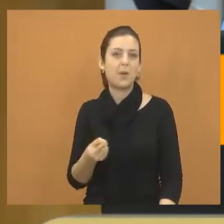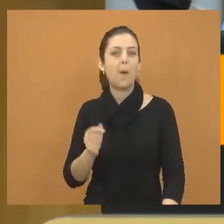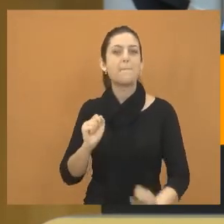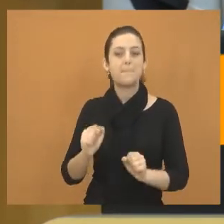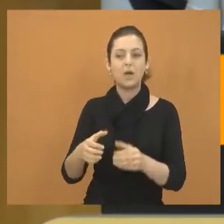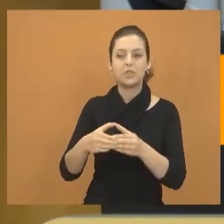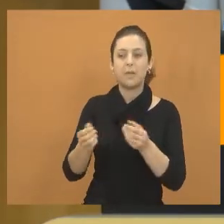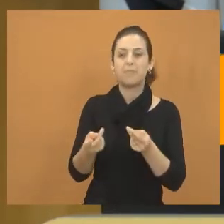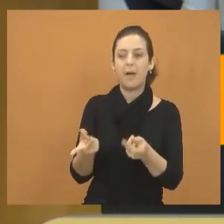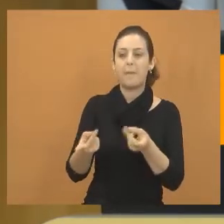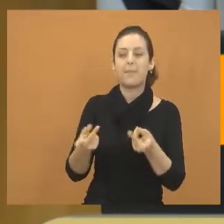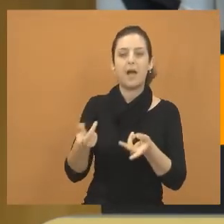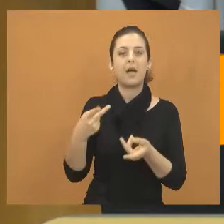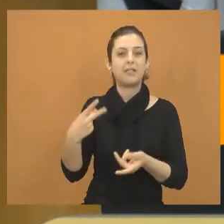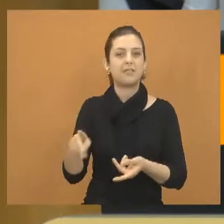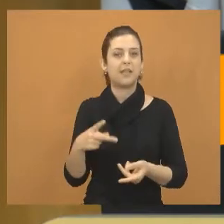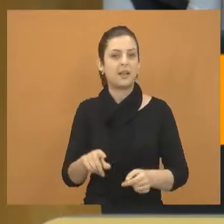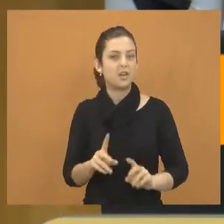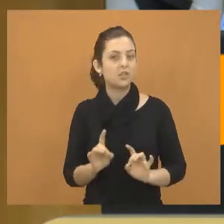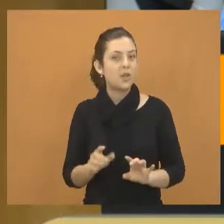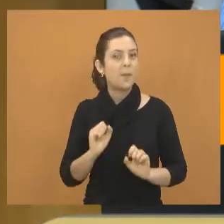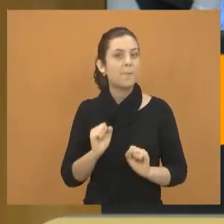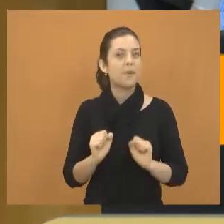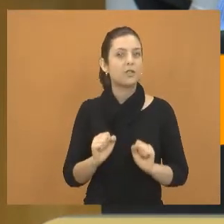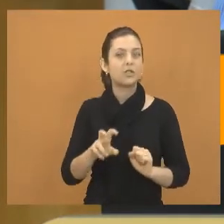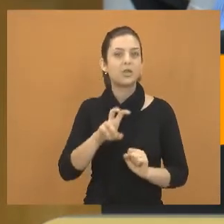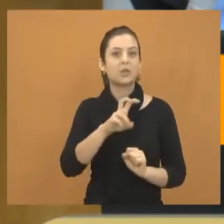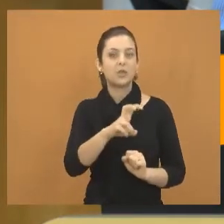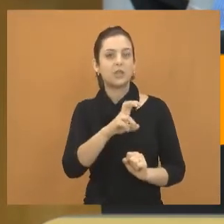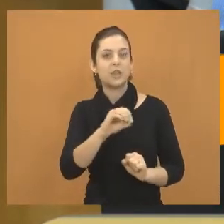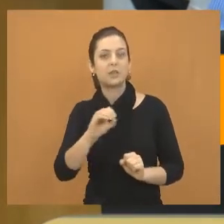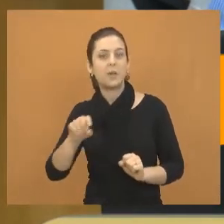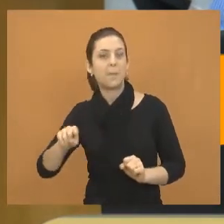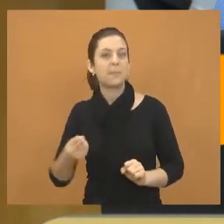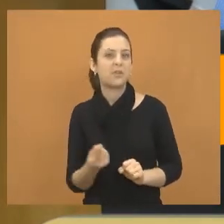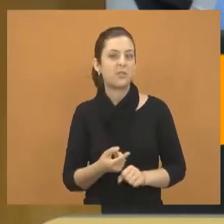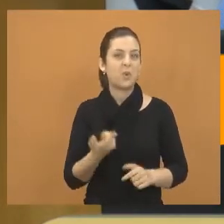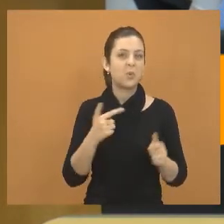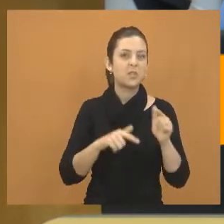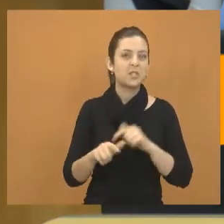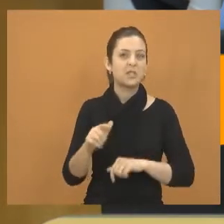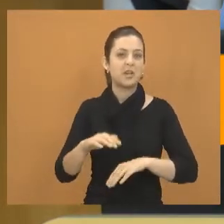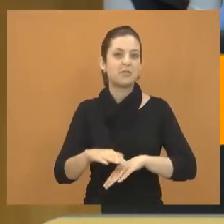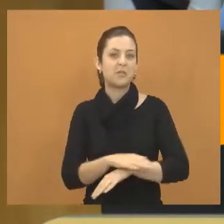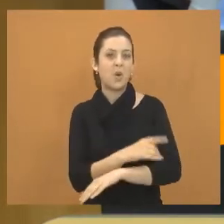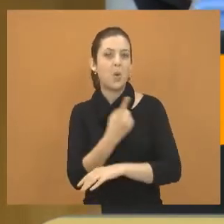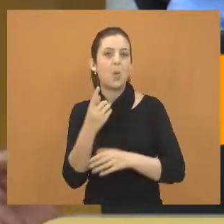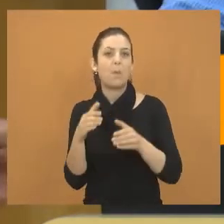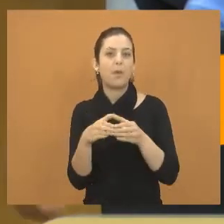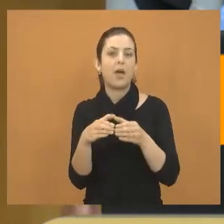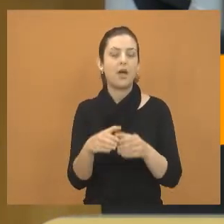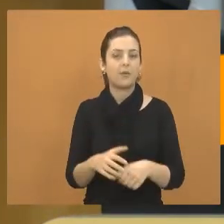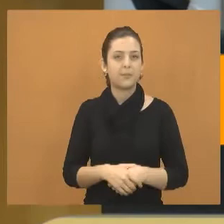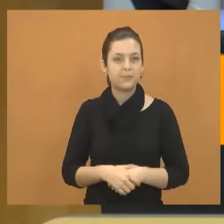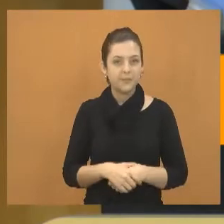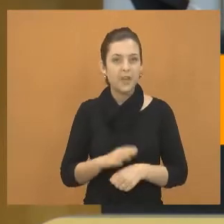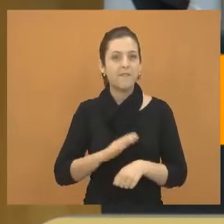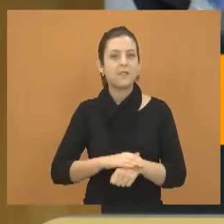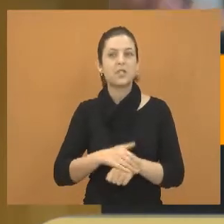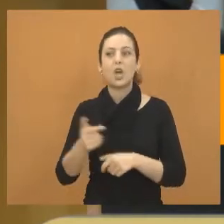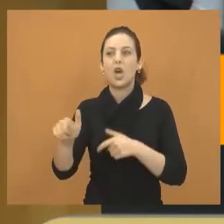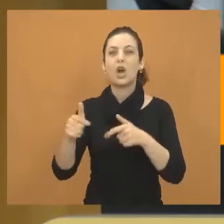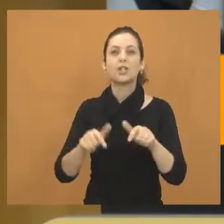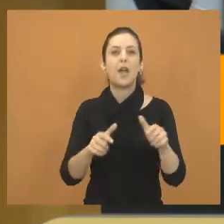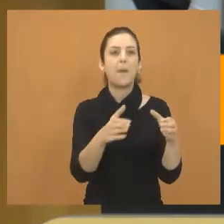dele. Mas só que você só pode, com R$500 mil, malemar, você vai conseguir gastar no bairro. Você imaginou o que você vai fazer com os